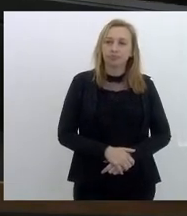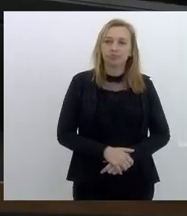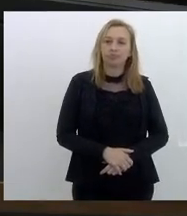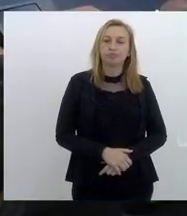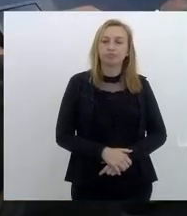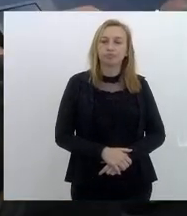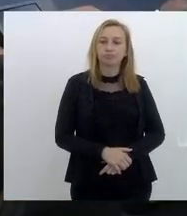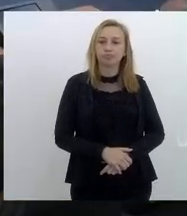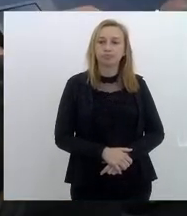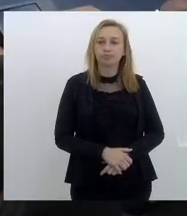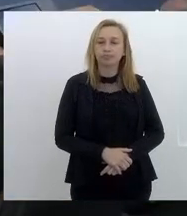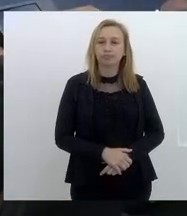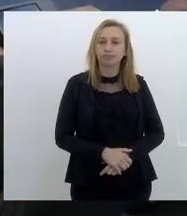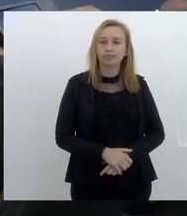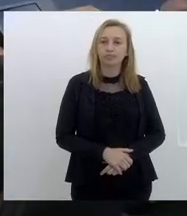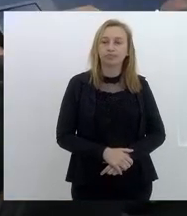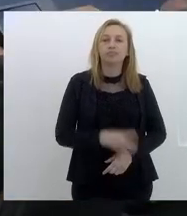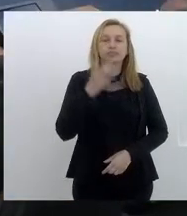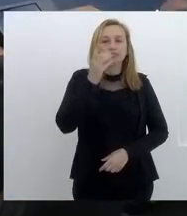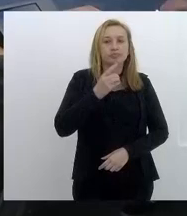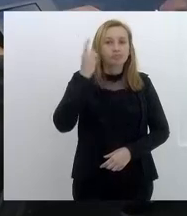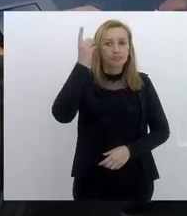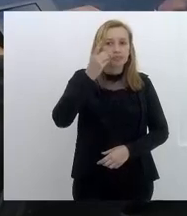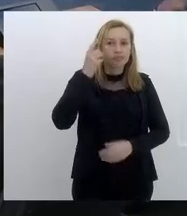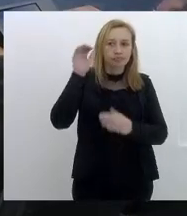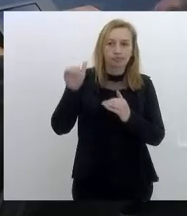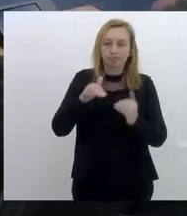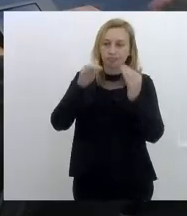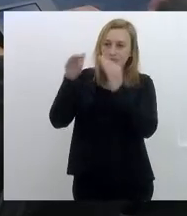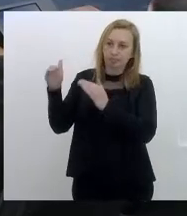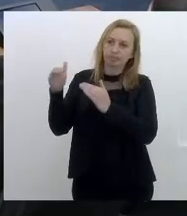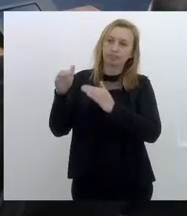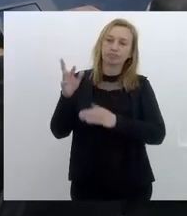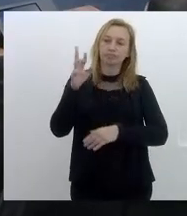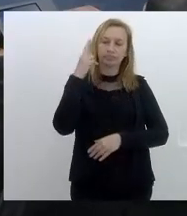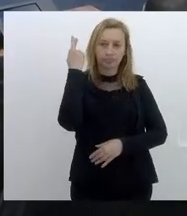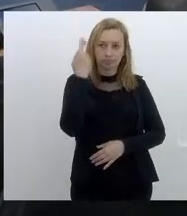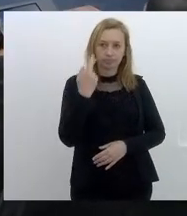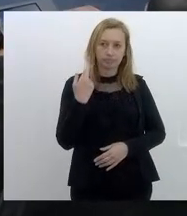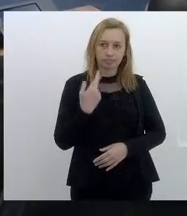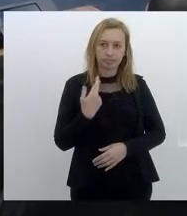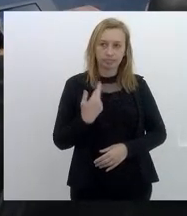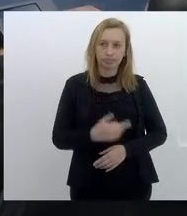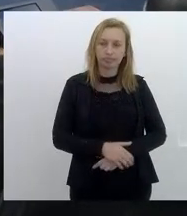a passar palavra presentes uma deputada Renata Souza